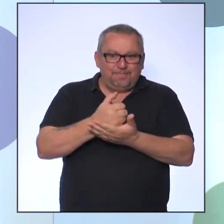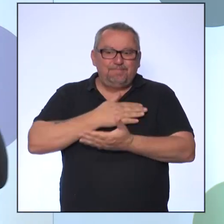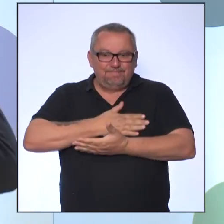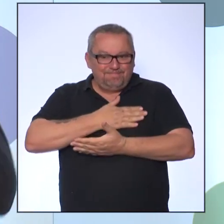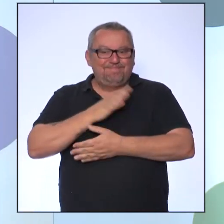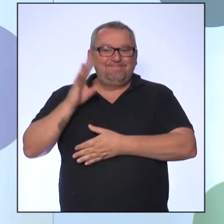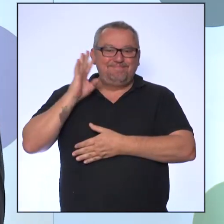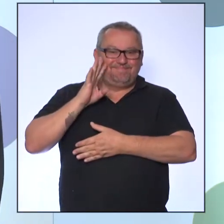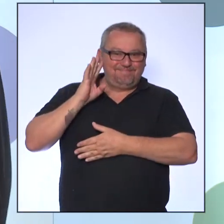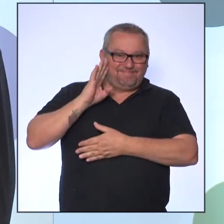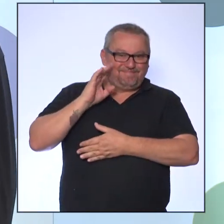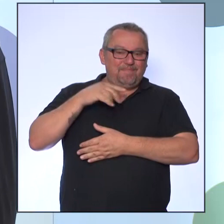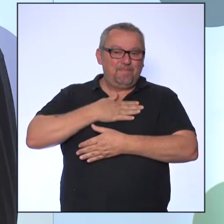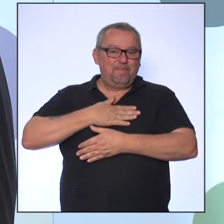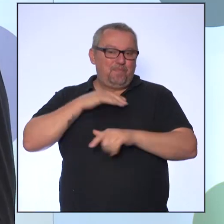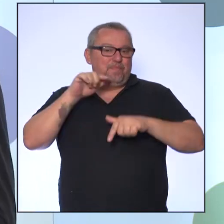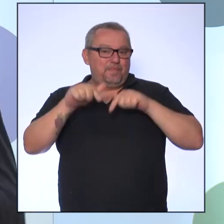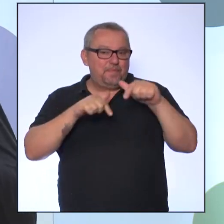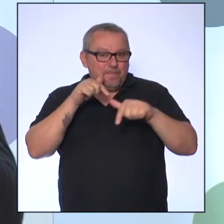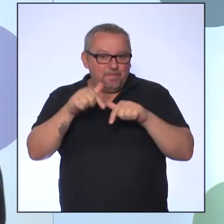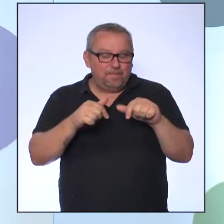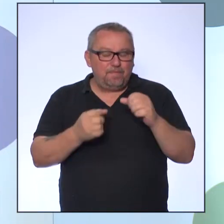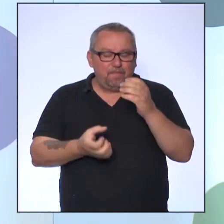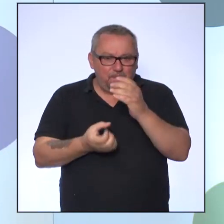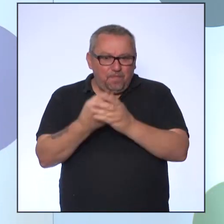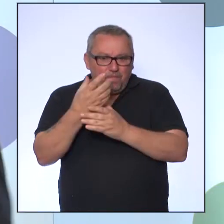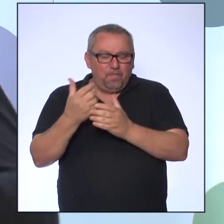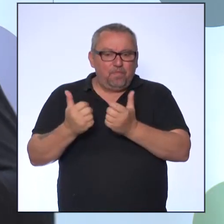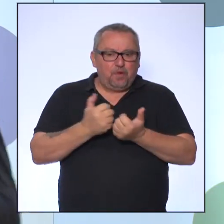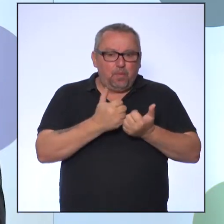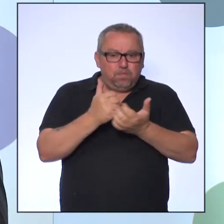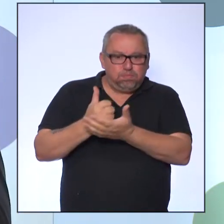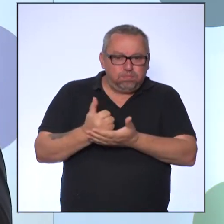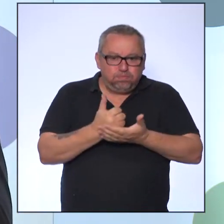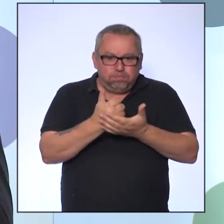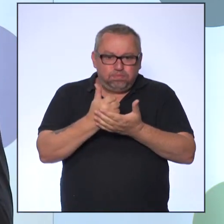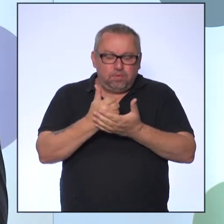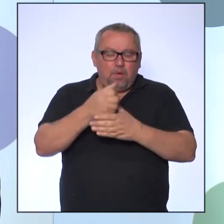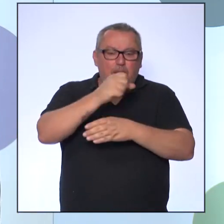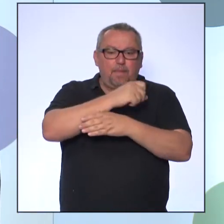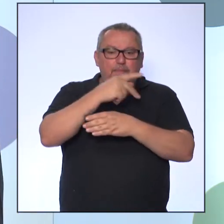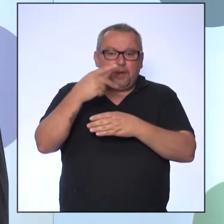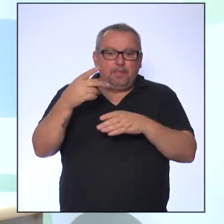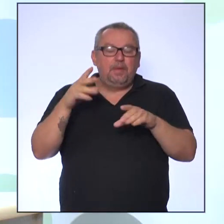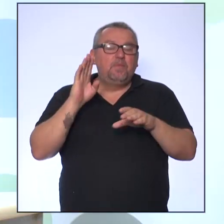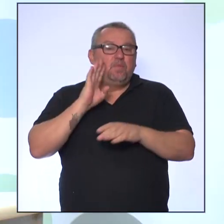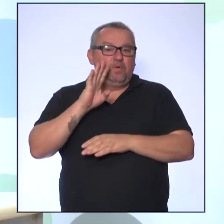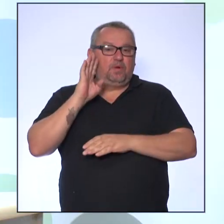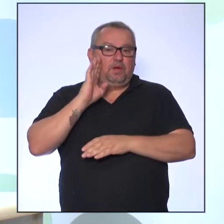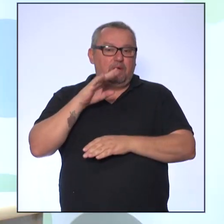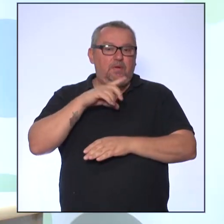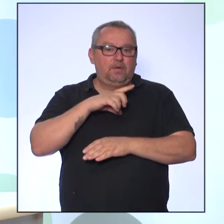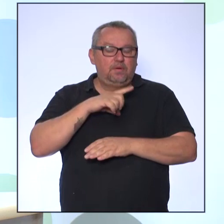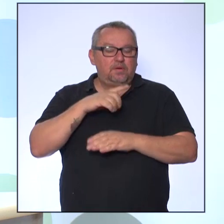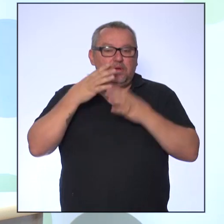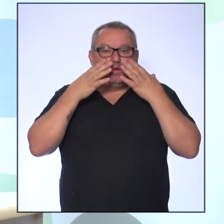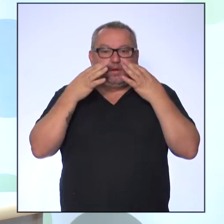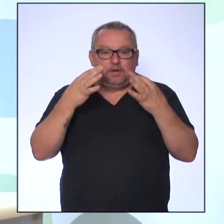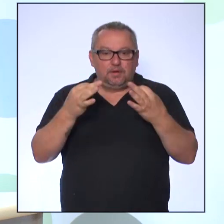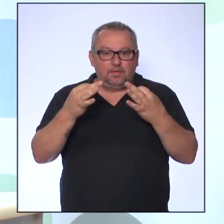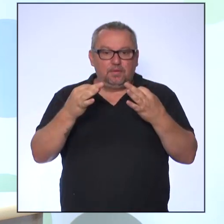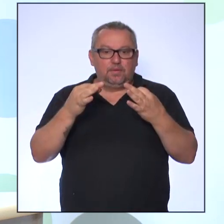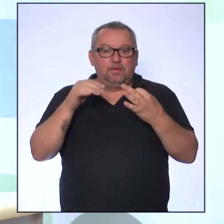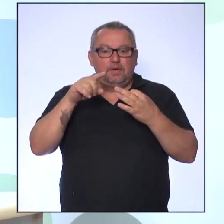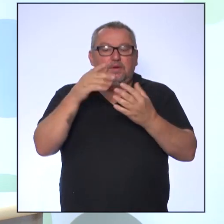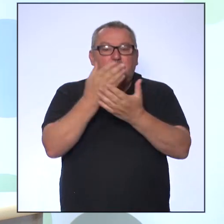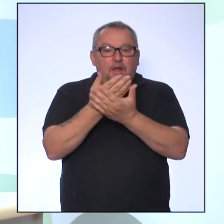sei, gostaria de trabalhar com isso, criando games, aplicativos ou coisas do tipo, seria bacana prestar bastante atenção, né, nessa